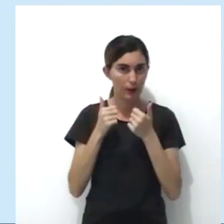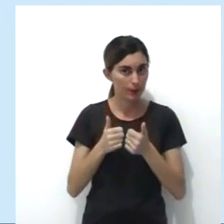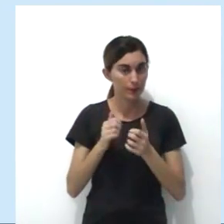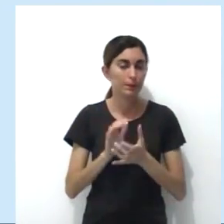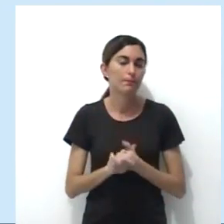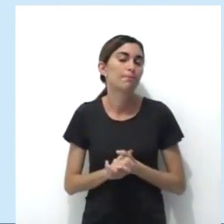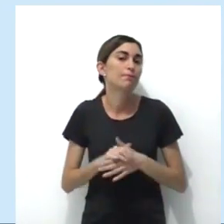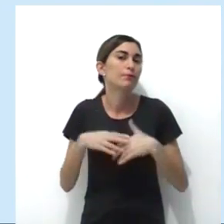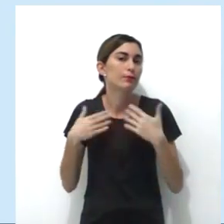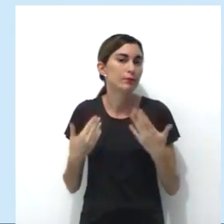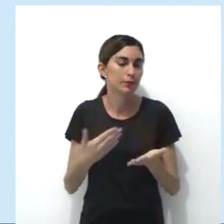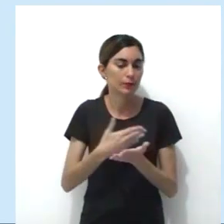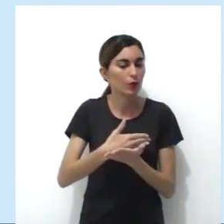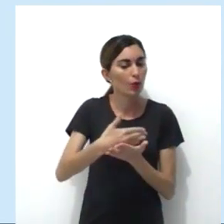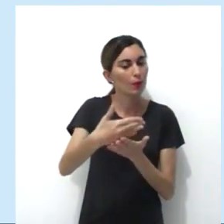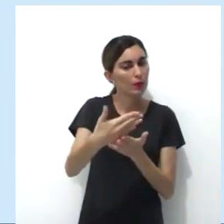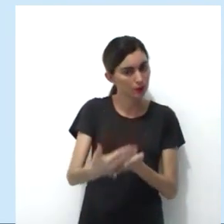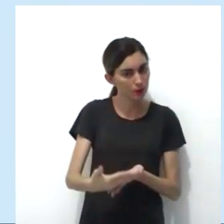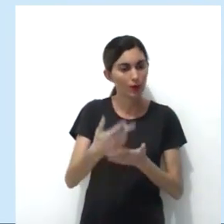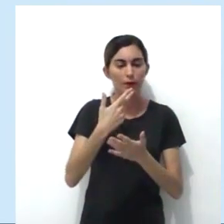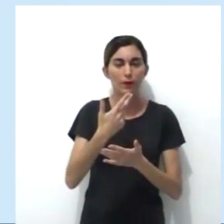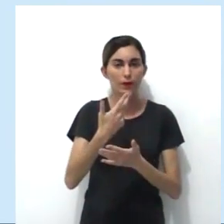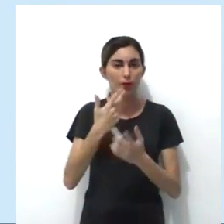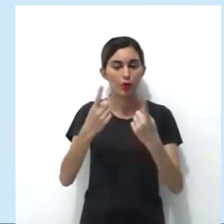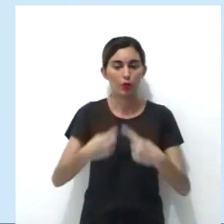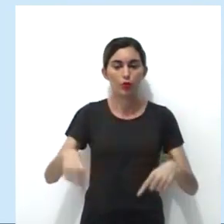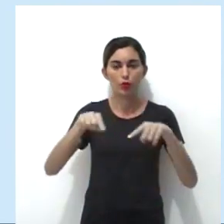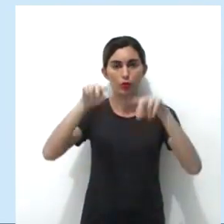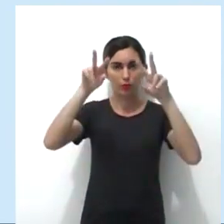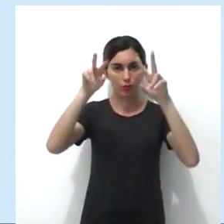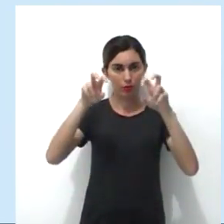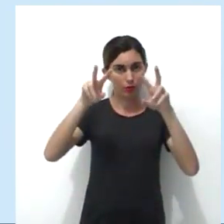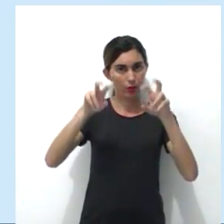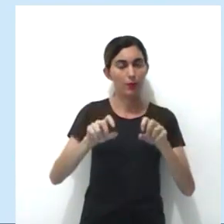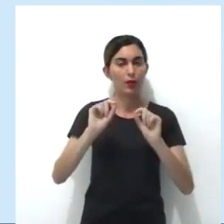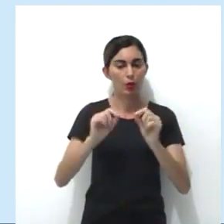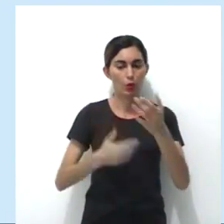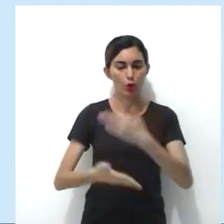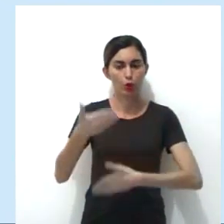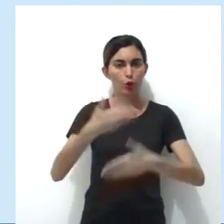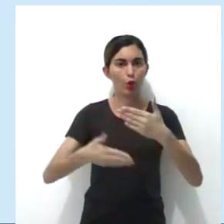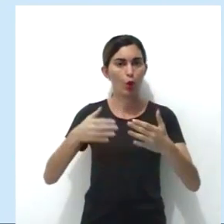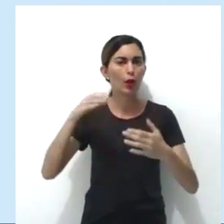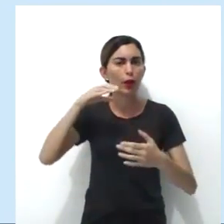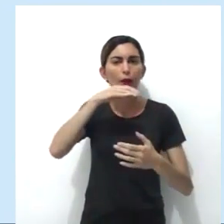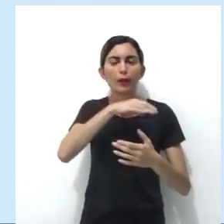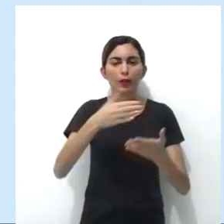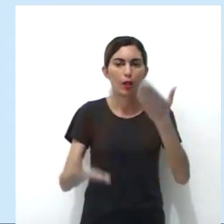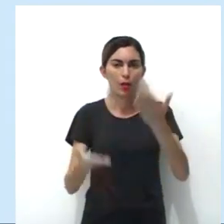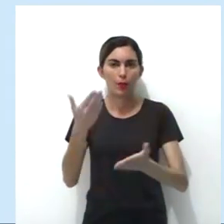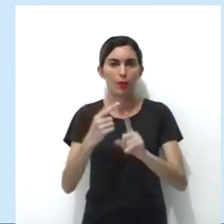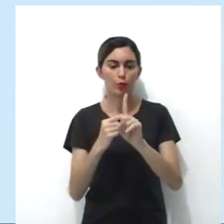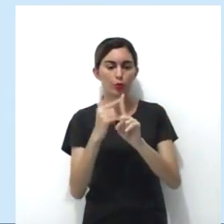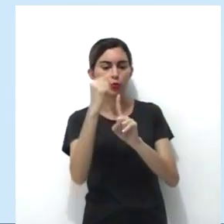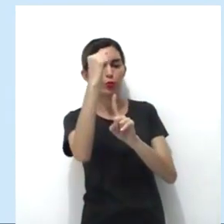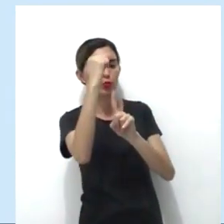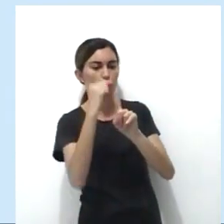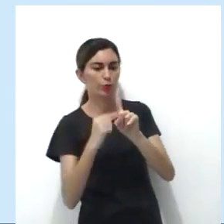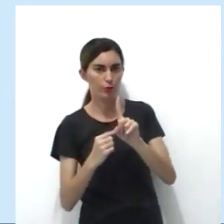dois momentos. Um momento em que a gente vai falar do conteúdo propriamente dito e em outro momento em que eu trouxe duas